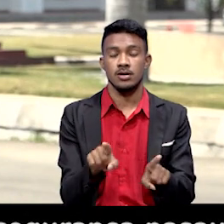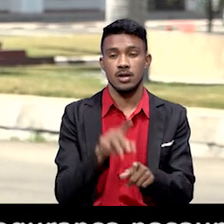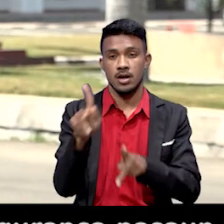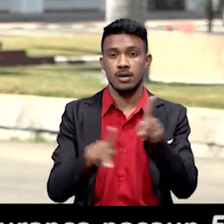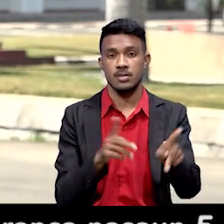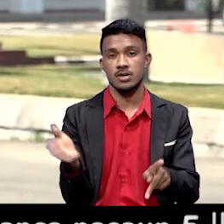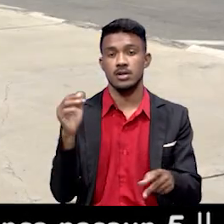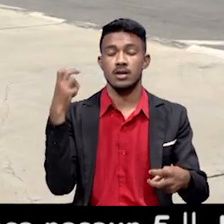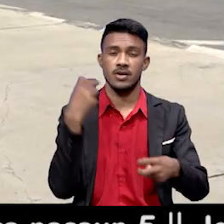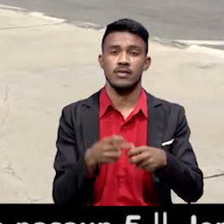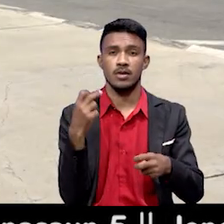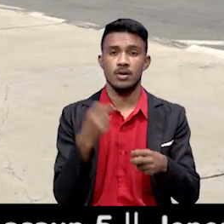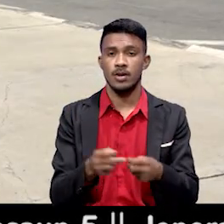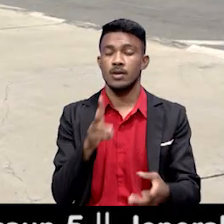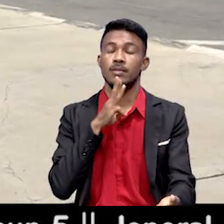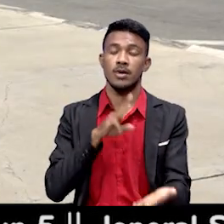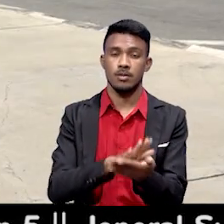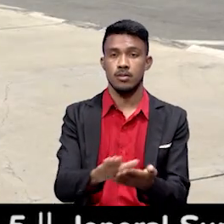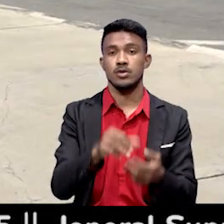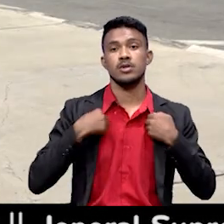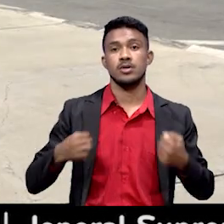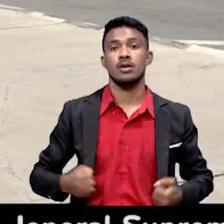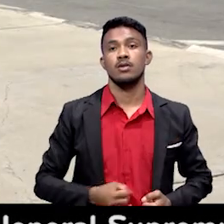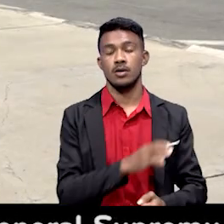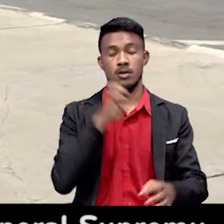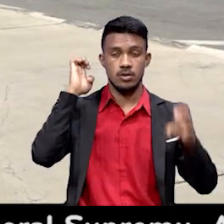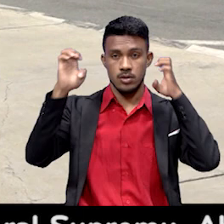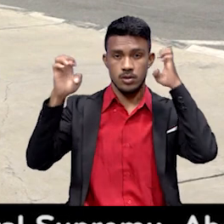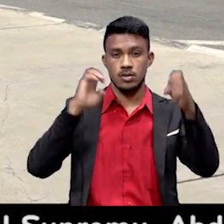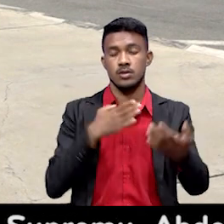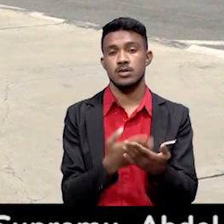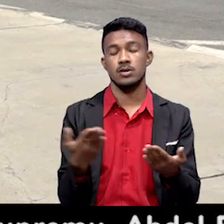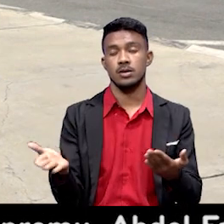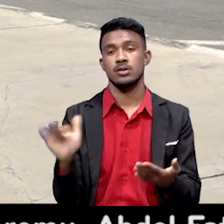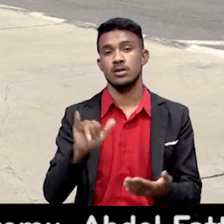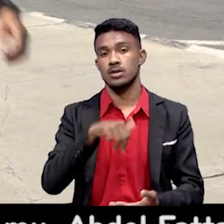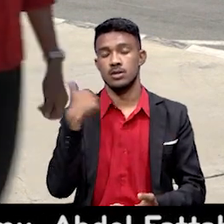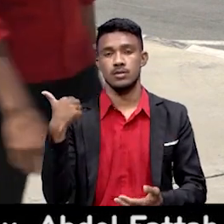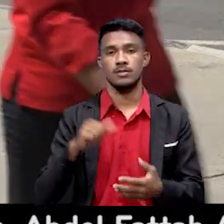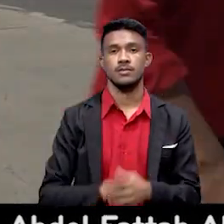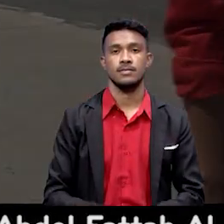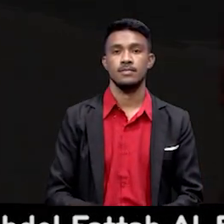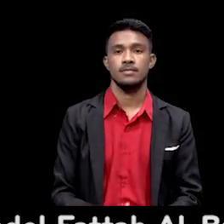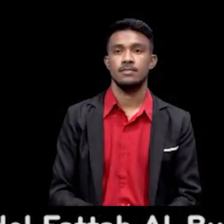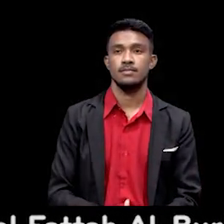se alerik babemos saúde, educação na infraestrutura básica Cira Seluk.